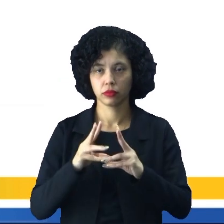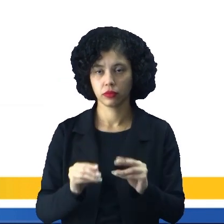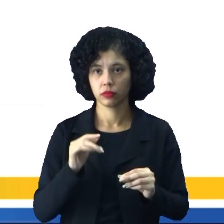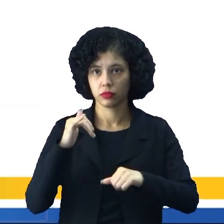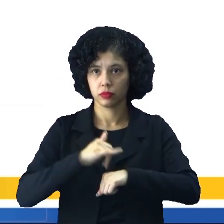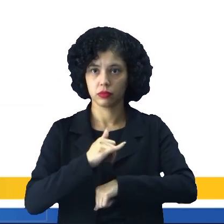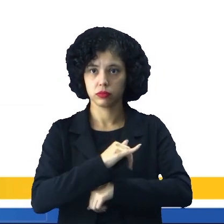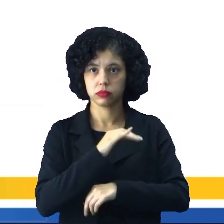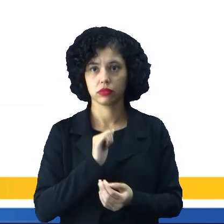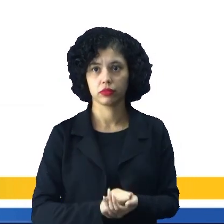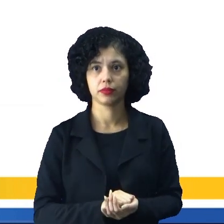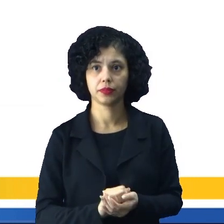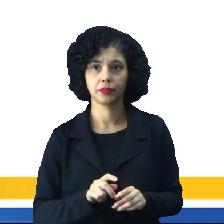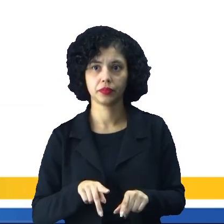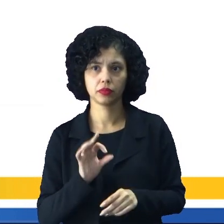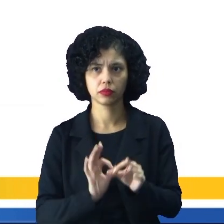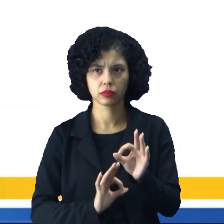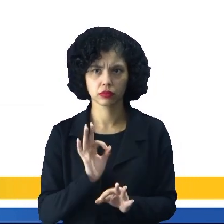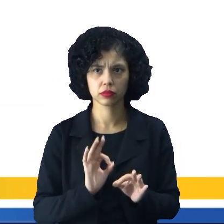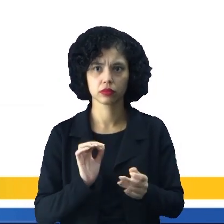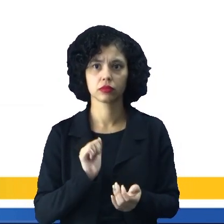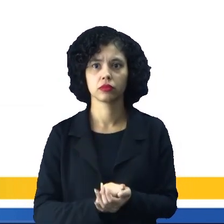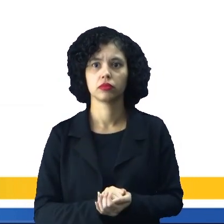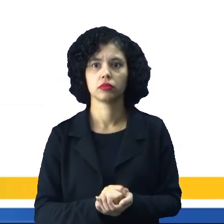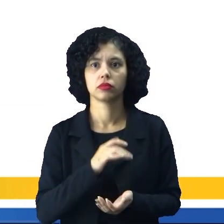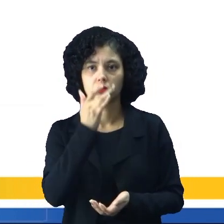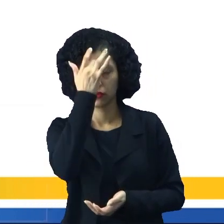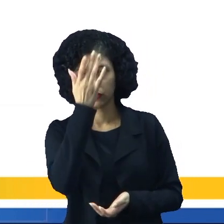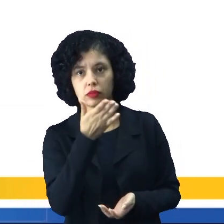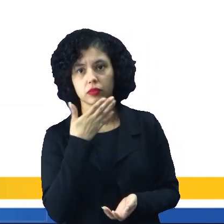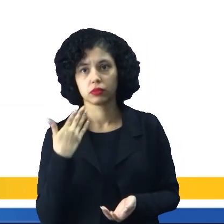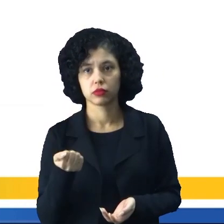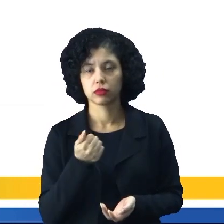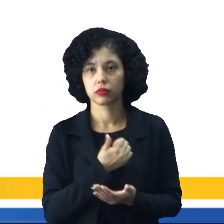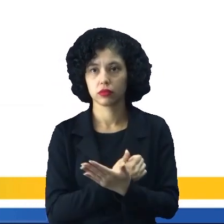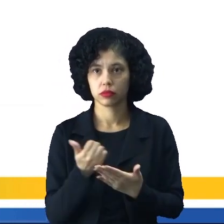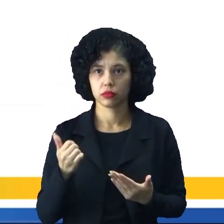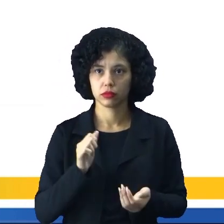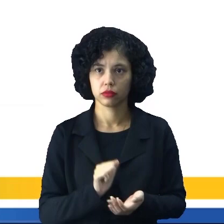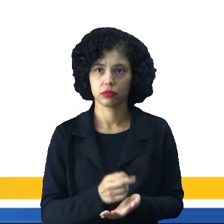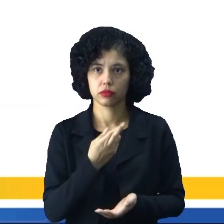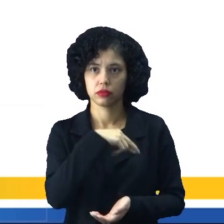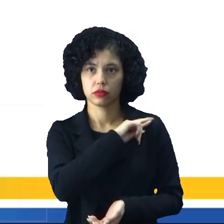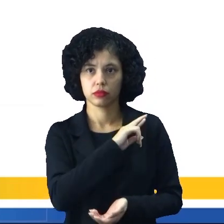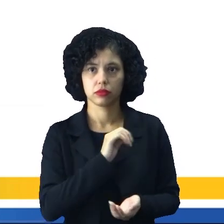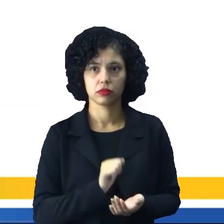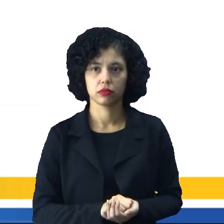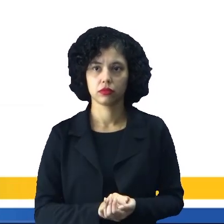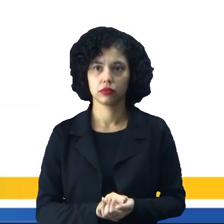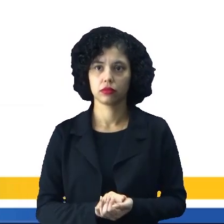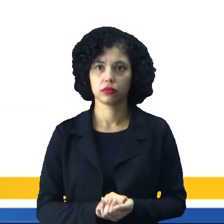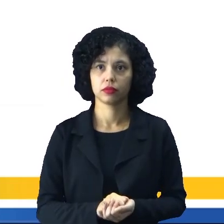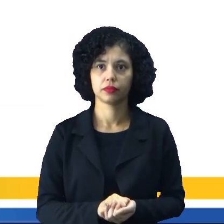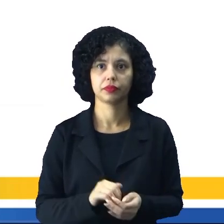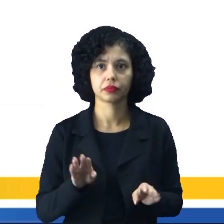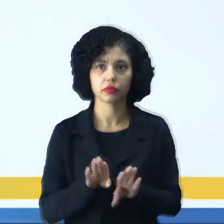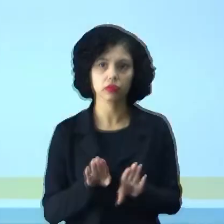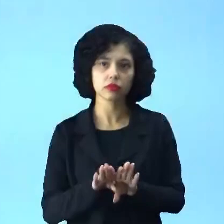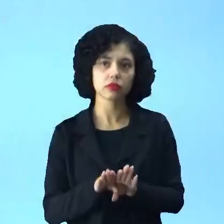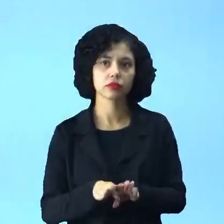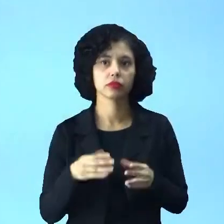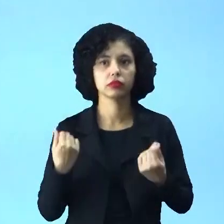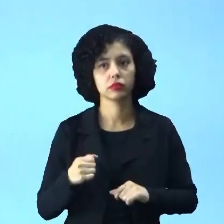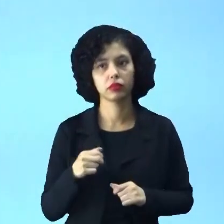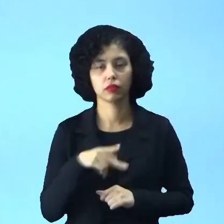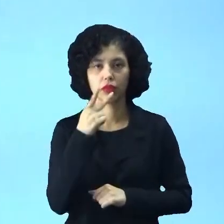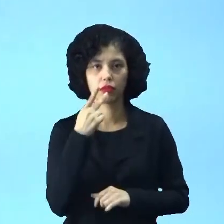gorduras, funcionando como uma espécie de detergente que facilita a ação das enzimas responsáveis pela quebra de gordura. Então é necessário